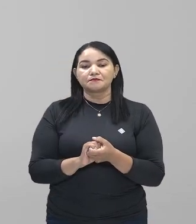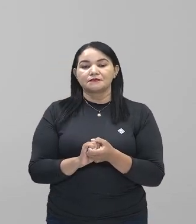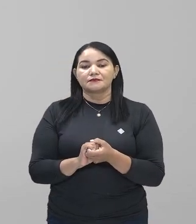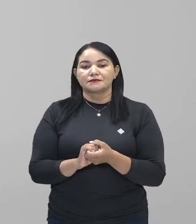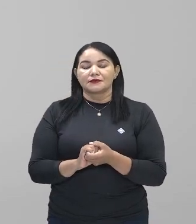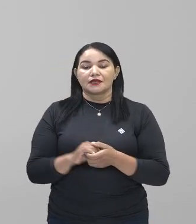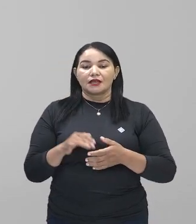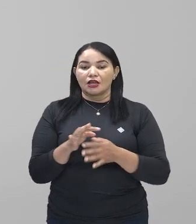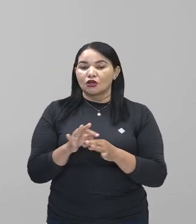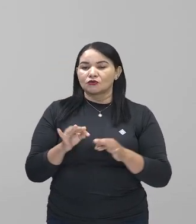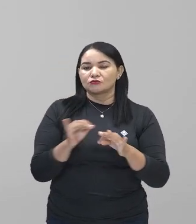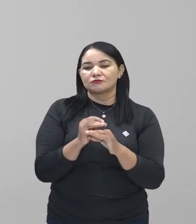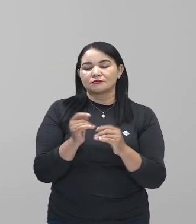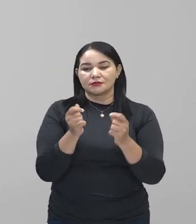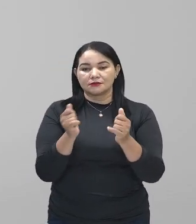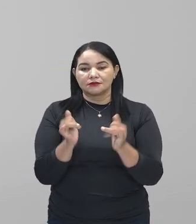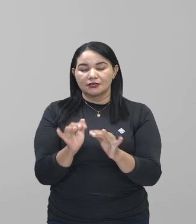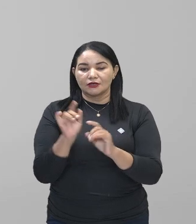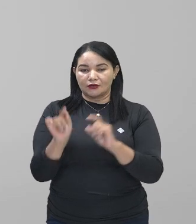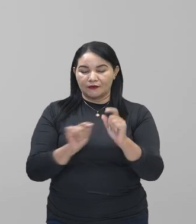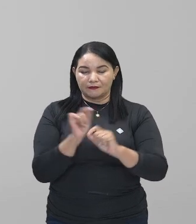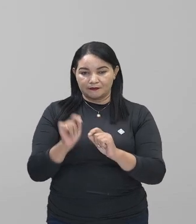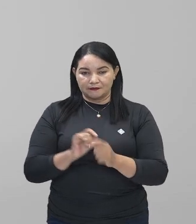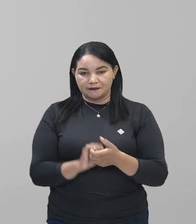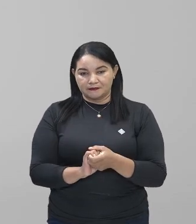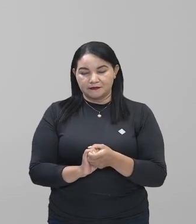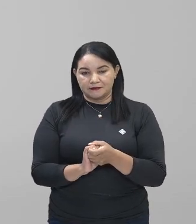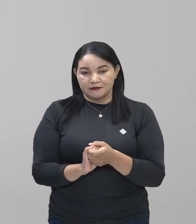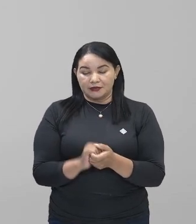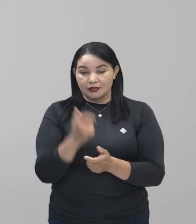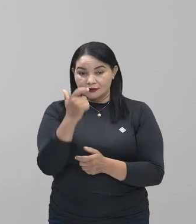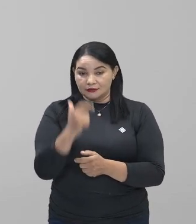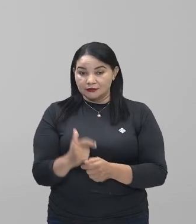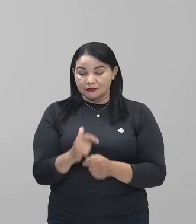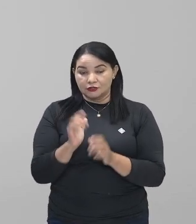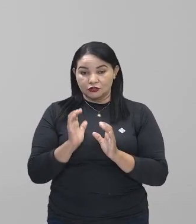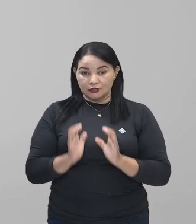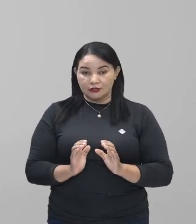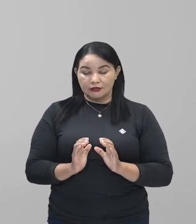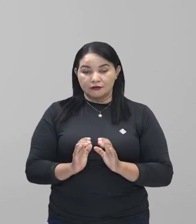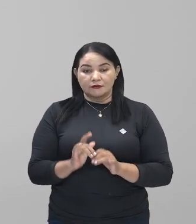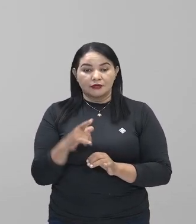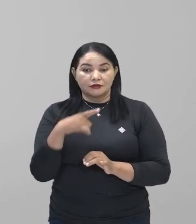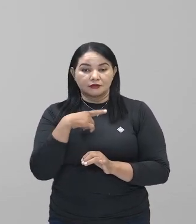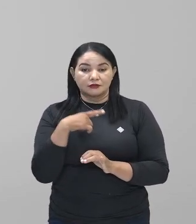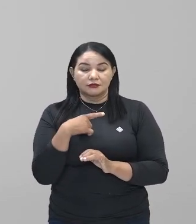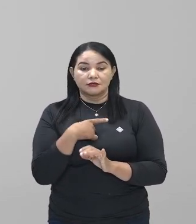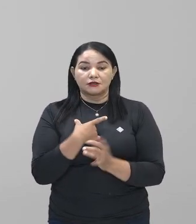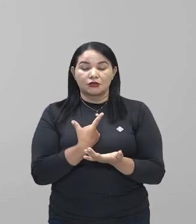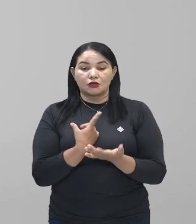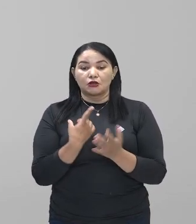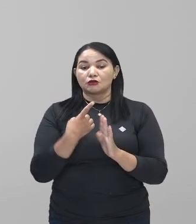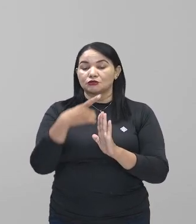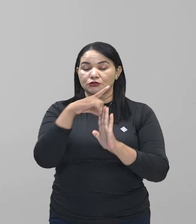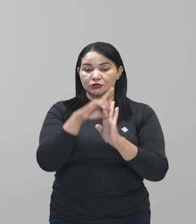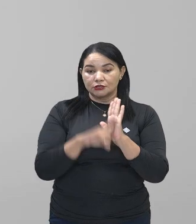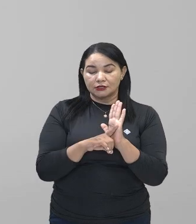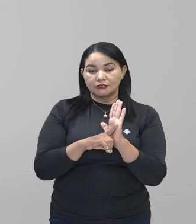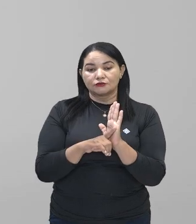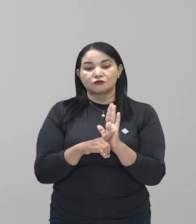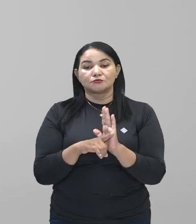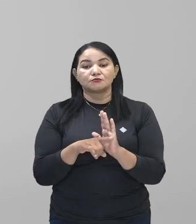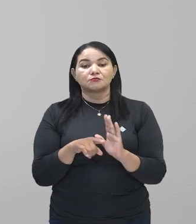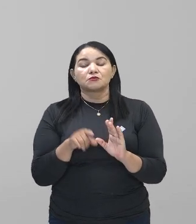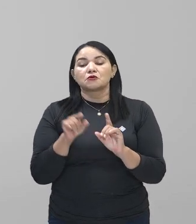Então, tudo isso aí, o ser cidadão é ter direitos civis. O que é